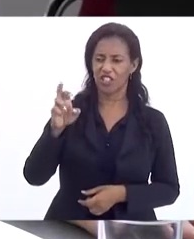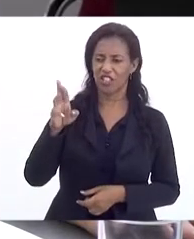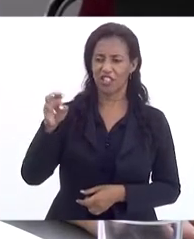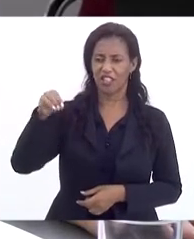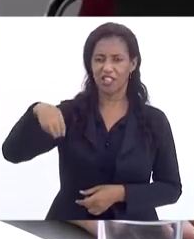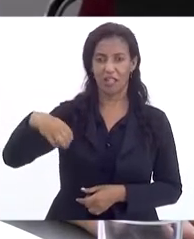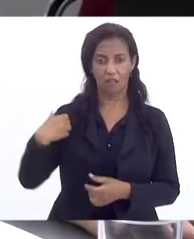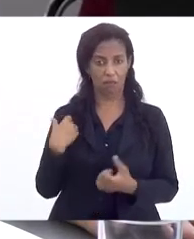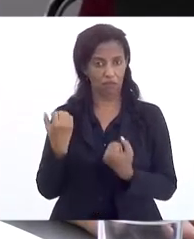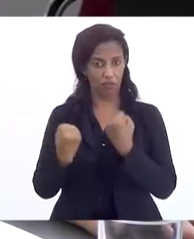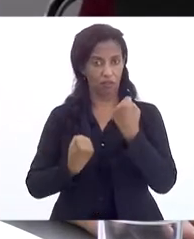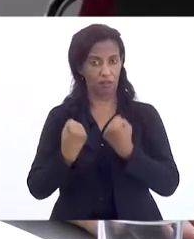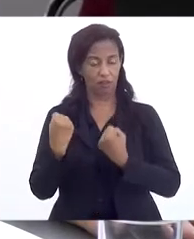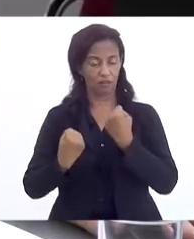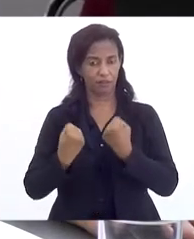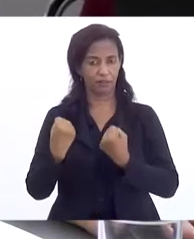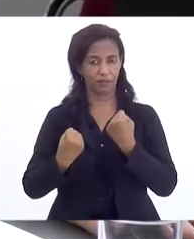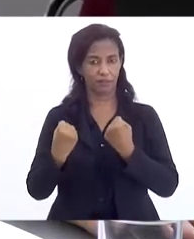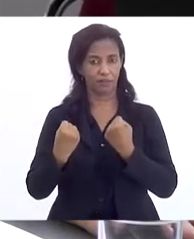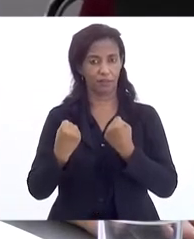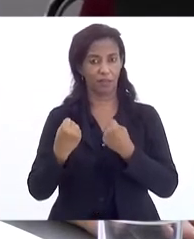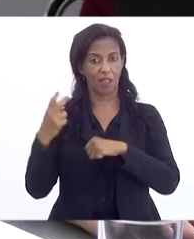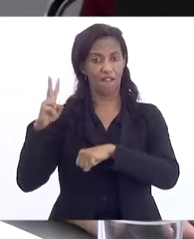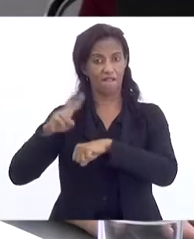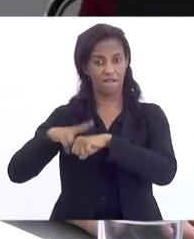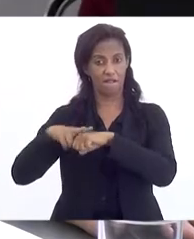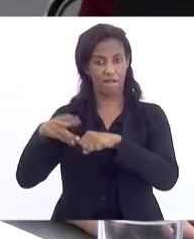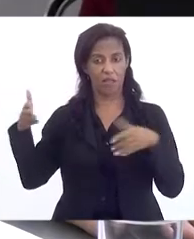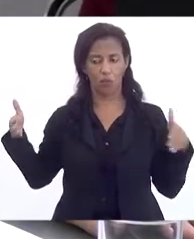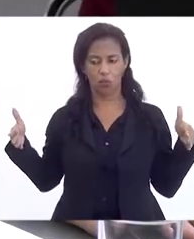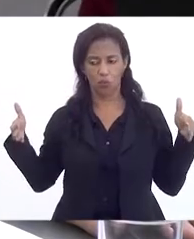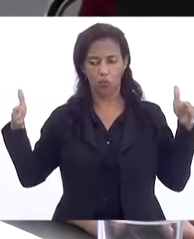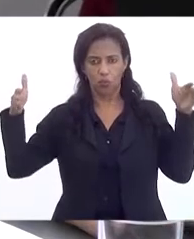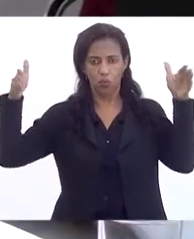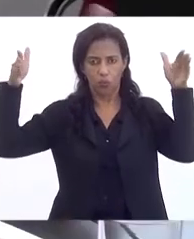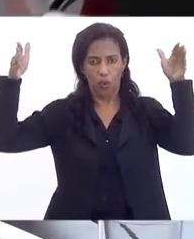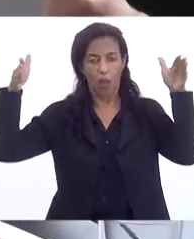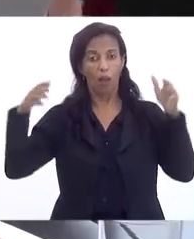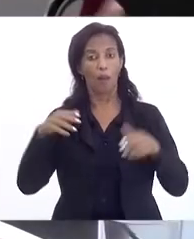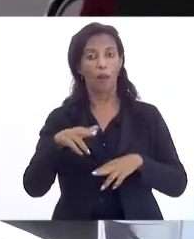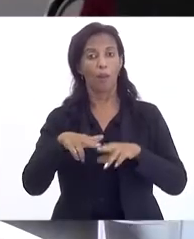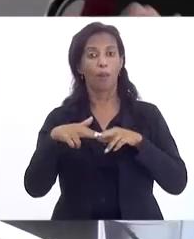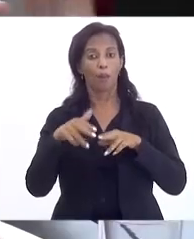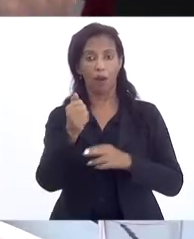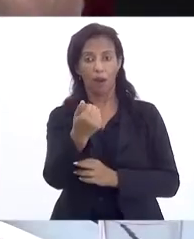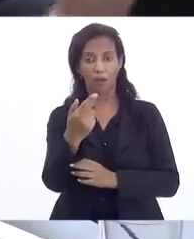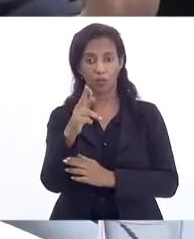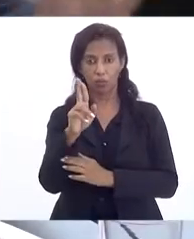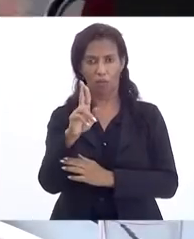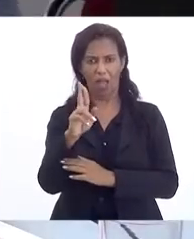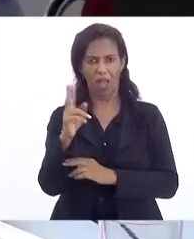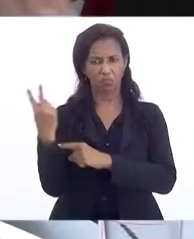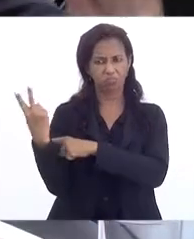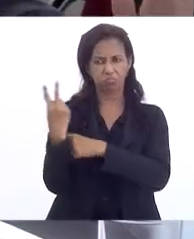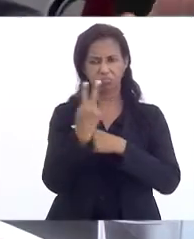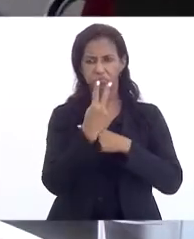estava de carro, com os vidros fechados, por causa do ar-condicionado, sem protetor nenhum,